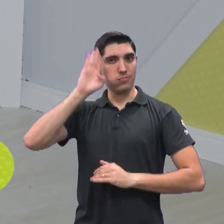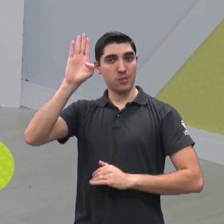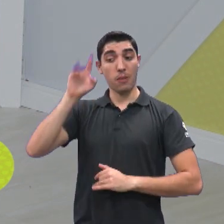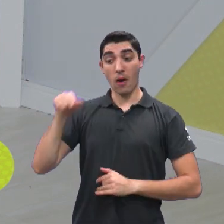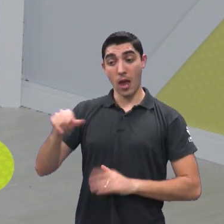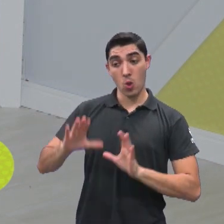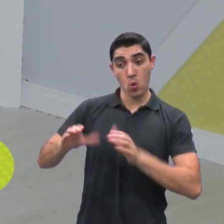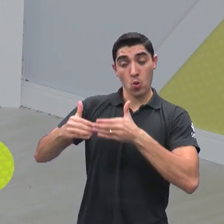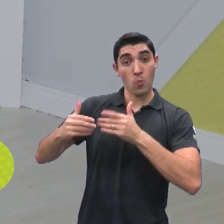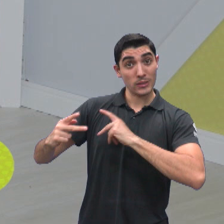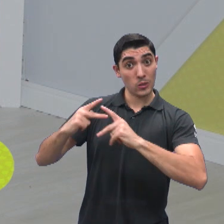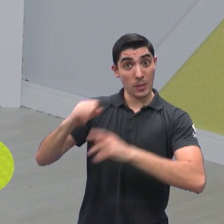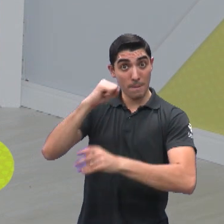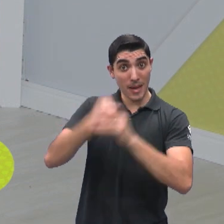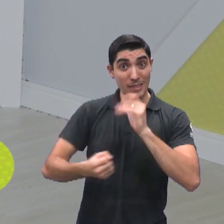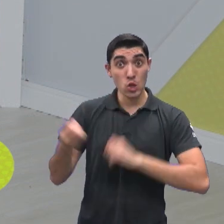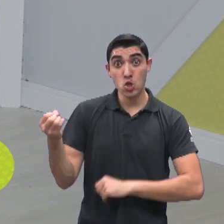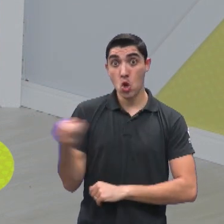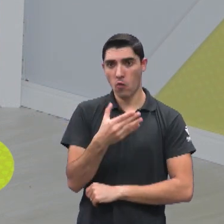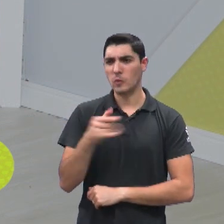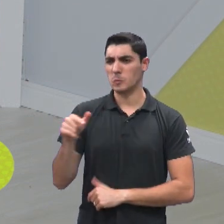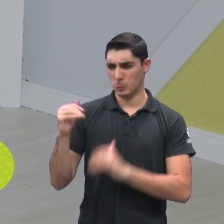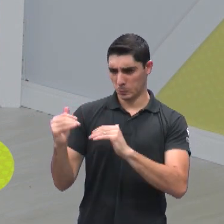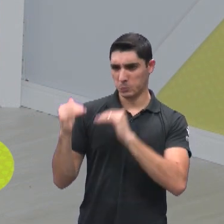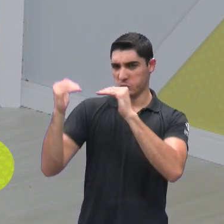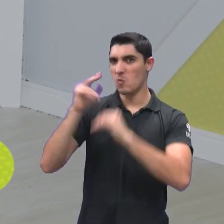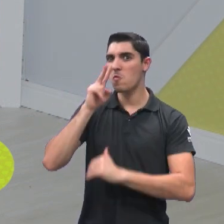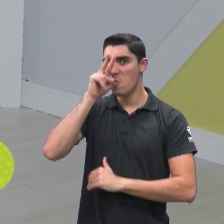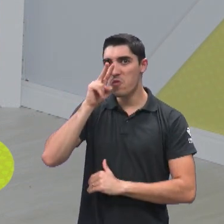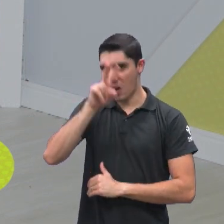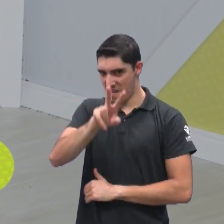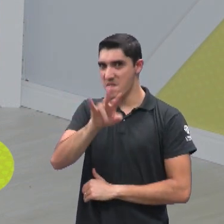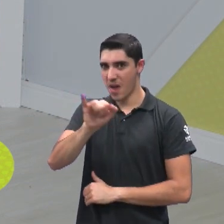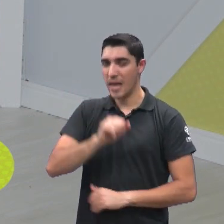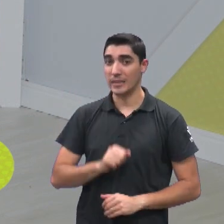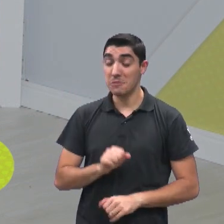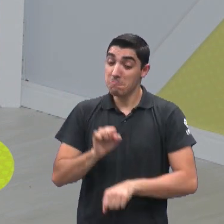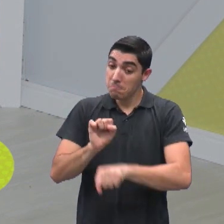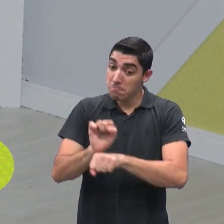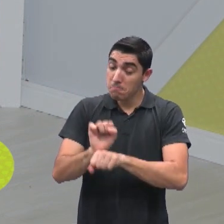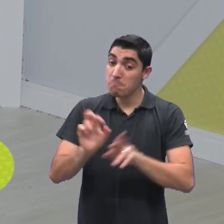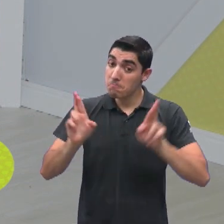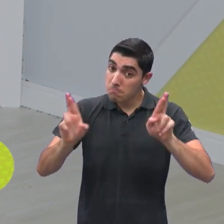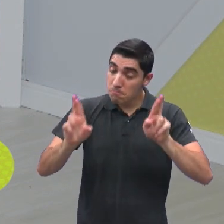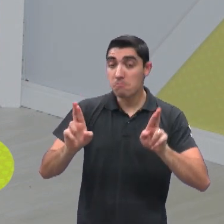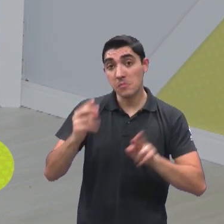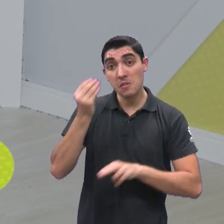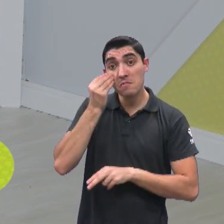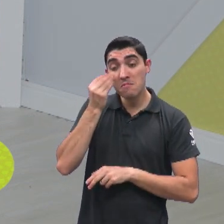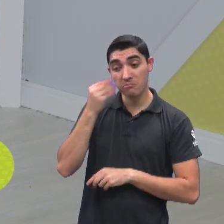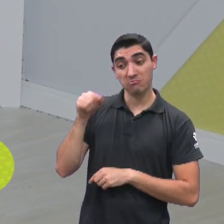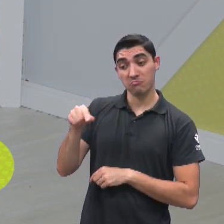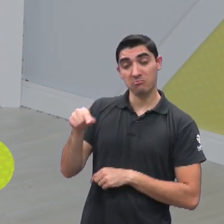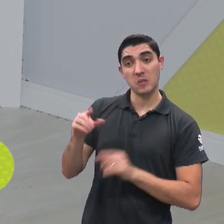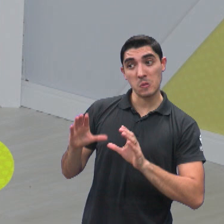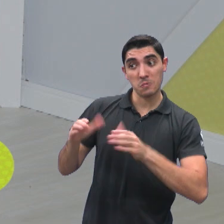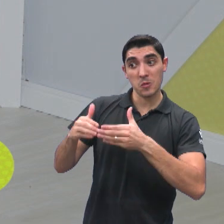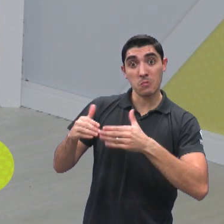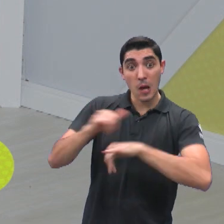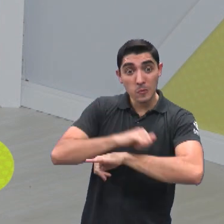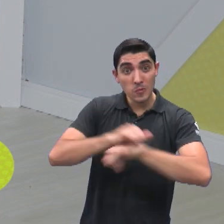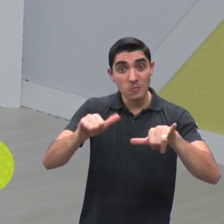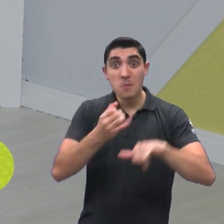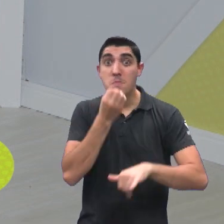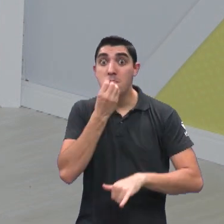que deve vir muito forte para a próxima temporada. Vamos aguardar e esperar por essas boas notícias do São